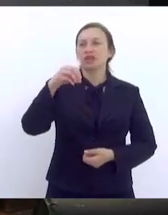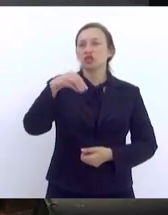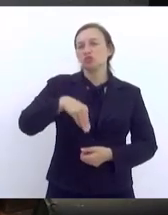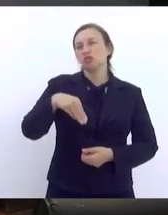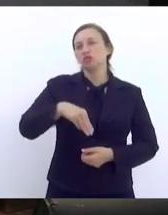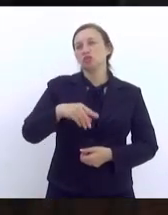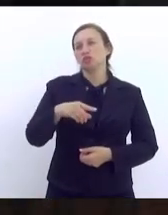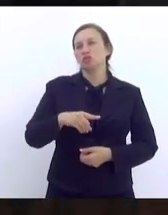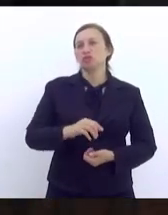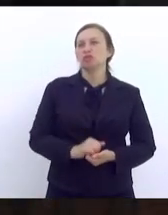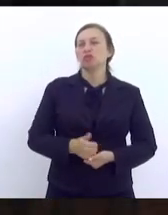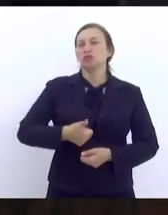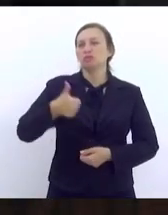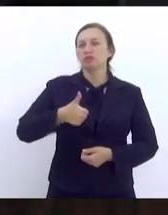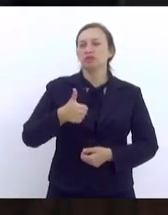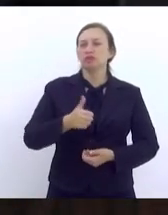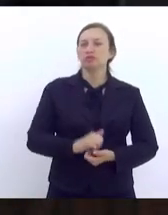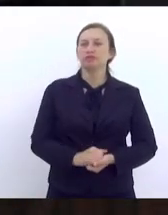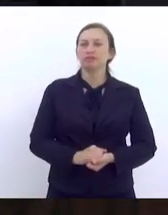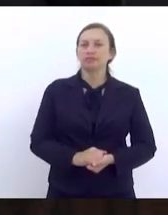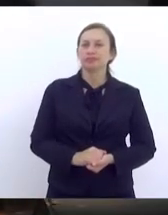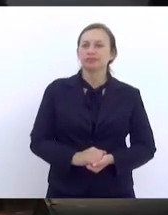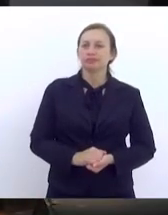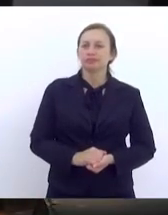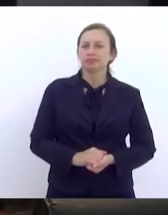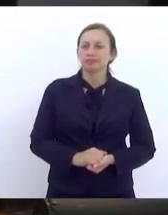sendo o primeiro escrito